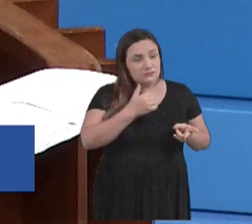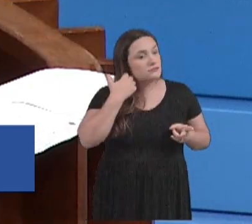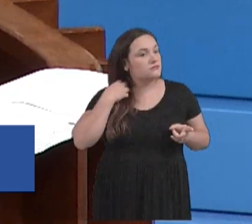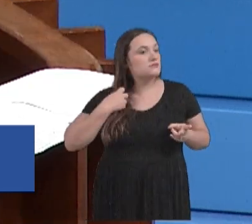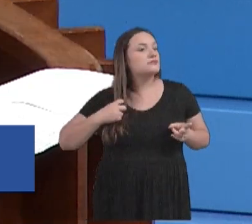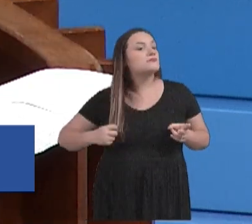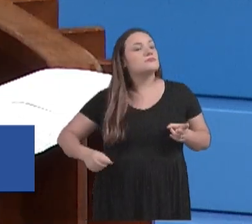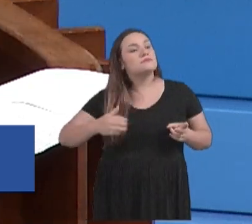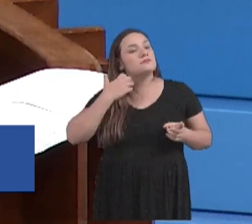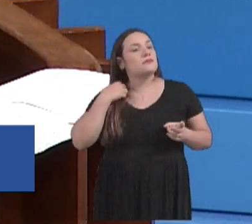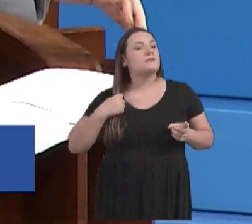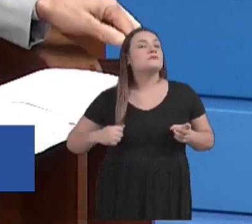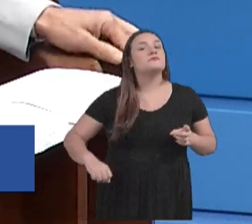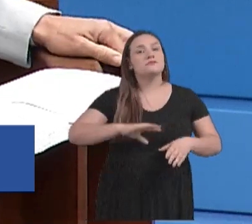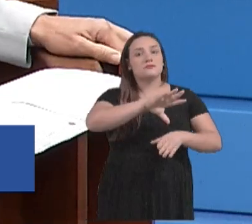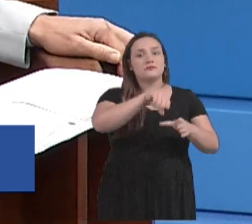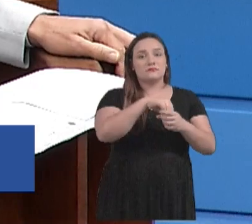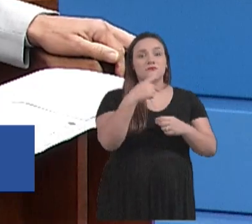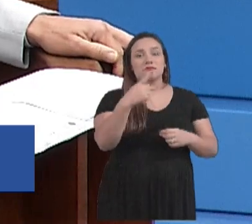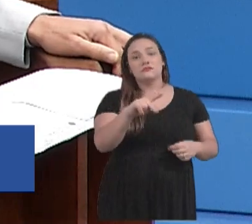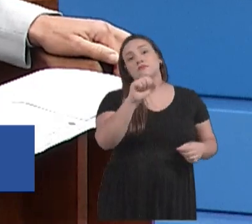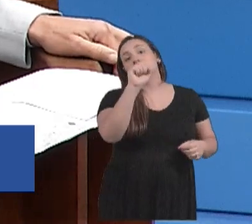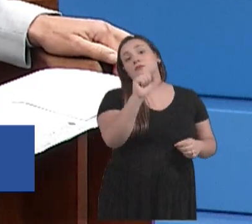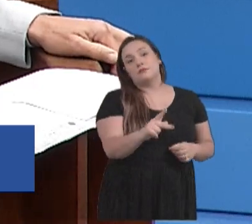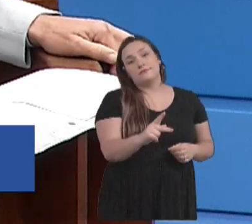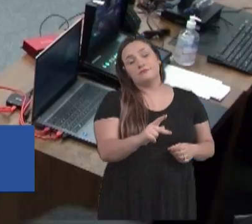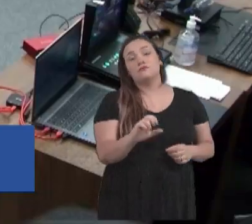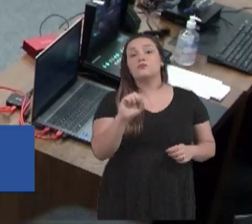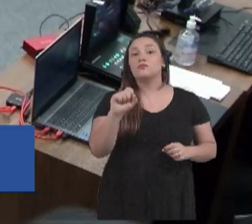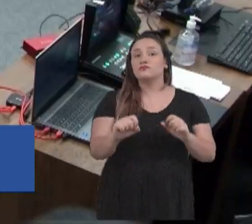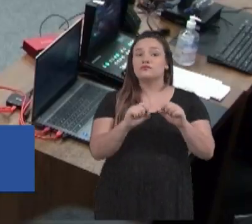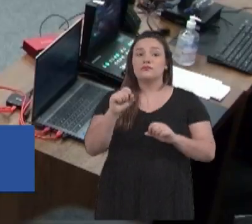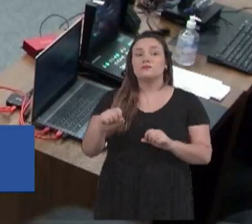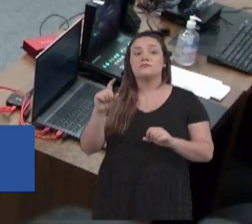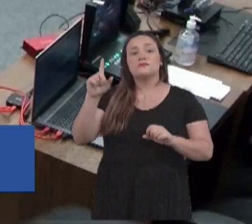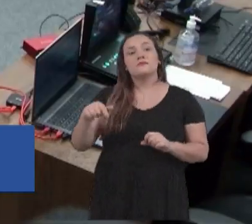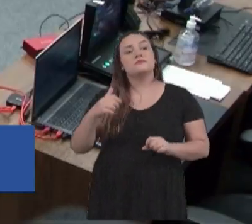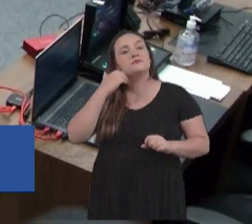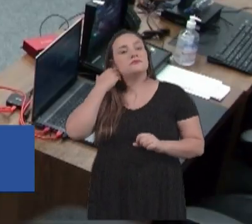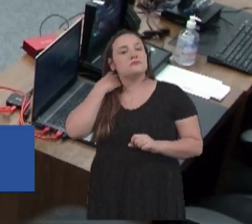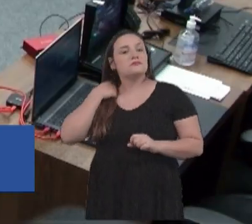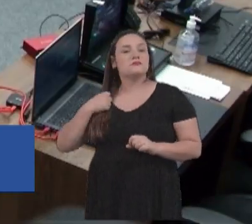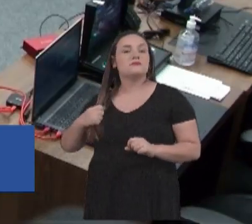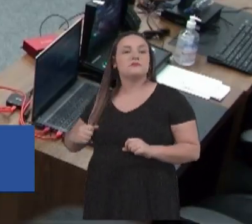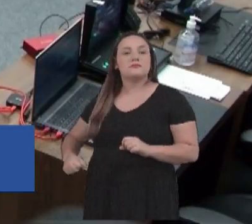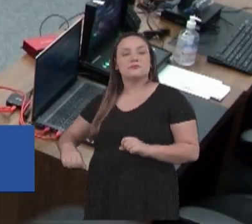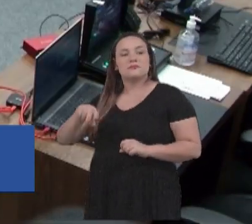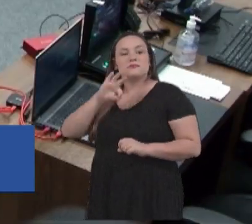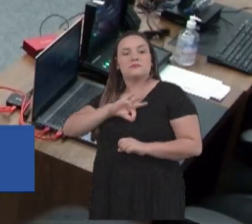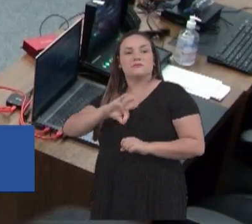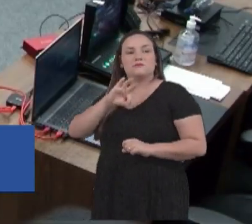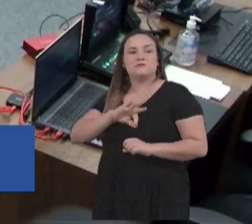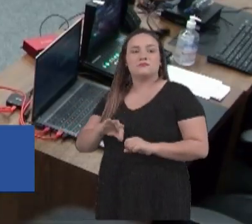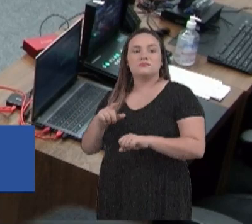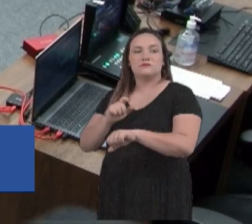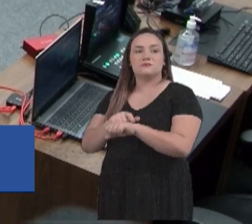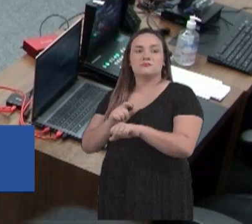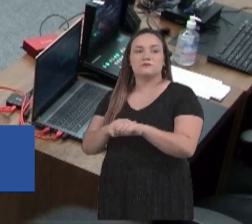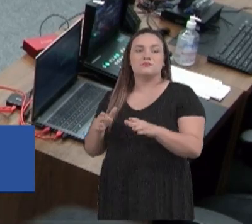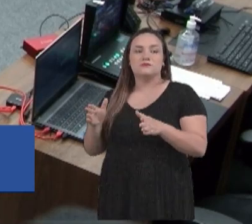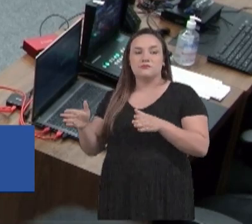que você carrega para a aposentadoria, e o que é remuneração temporária e